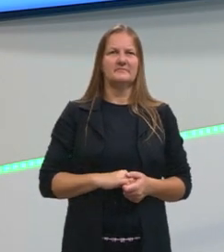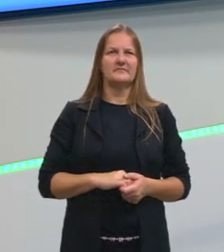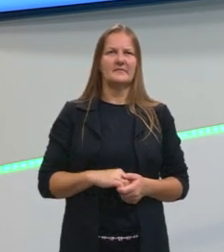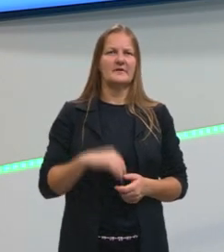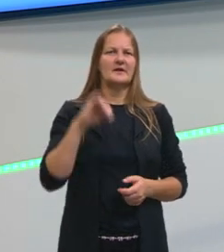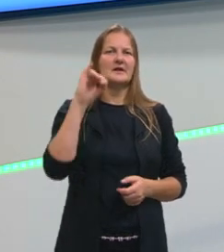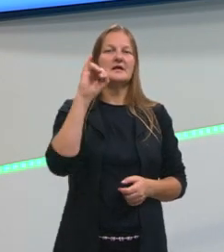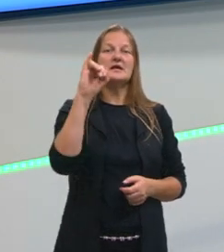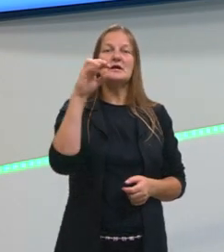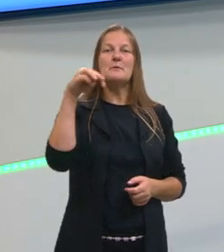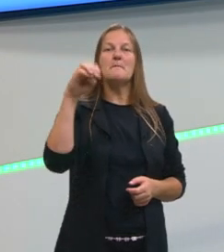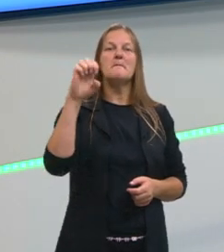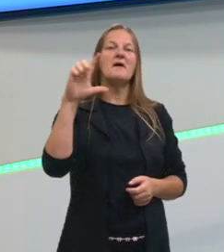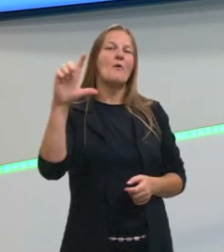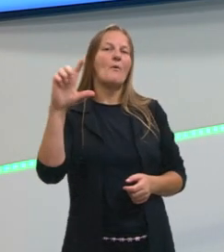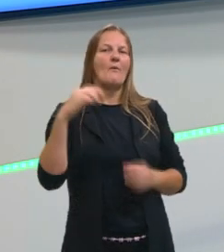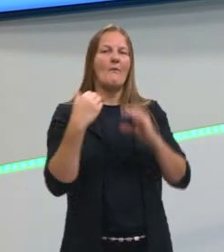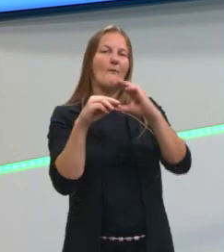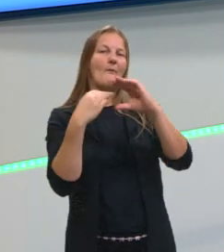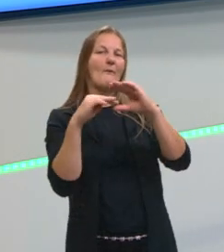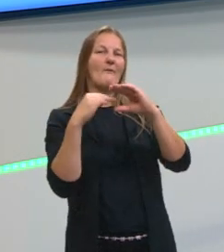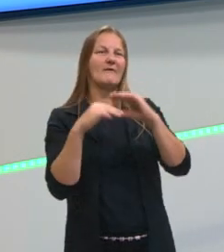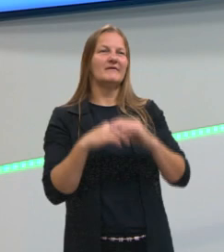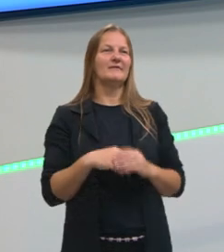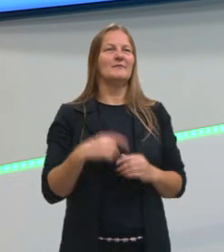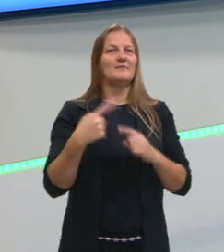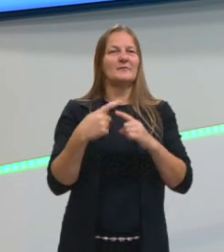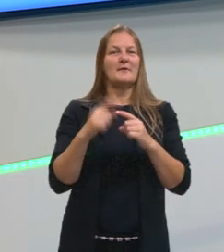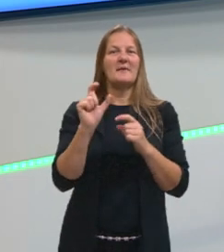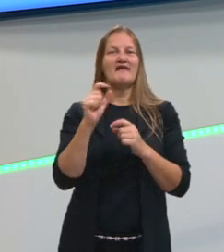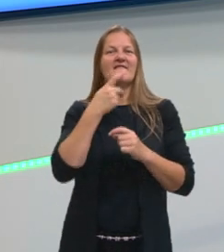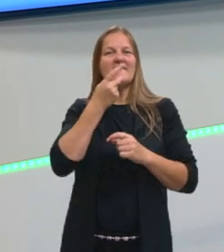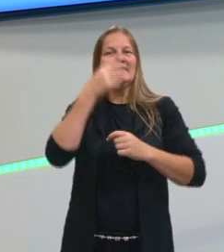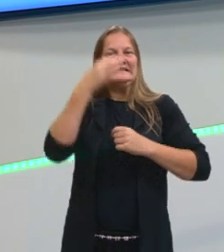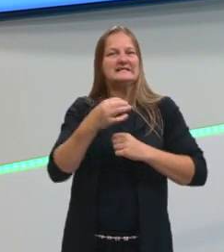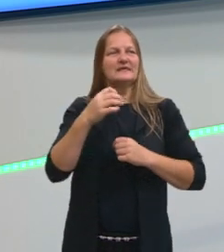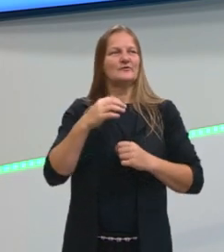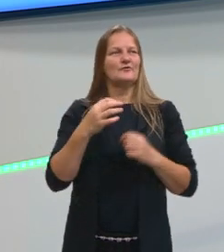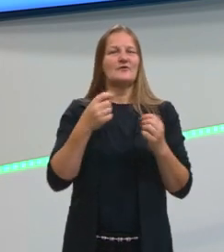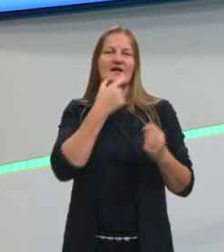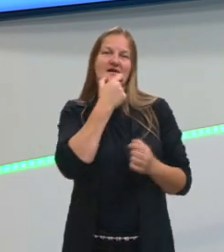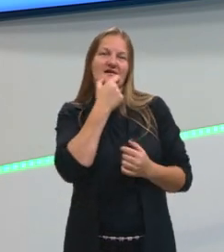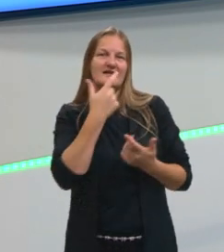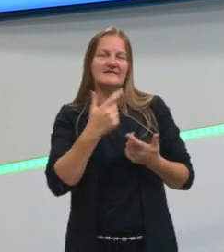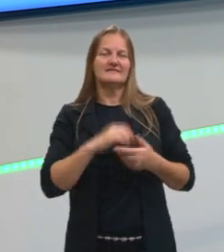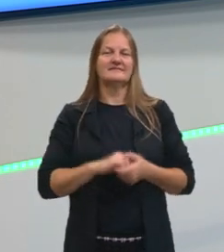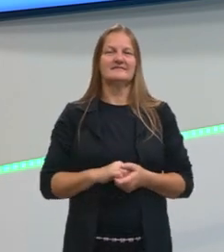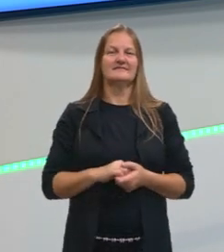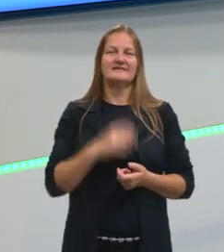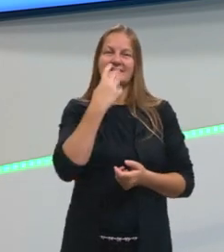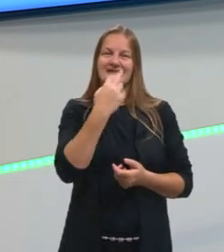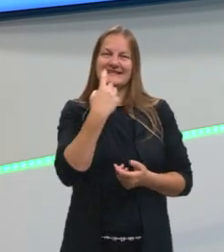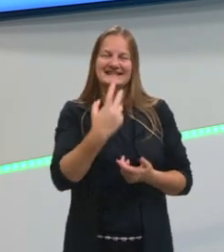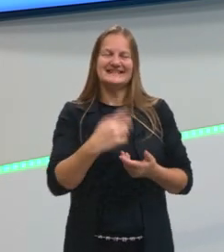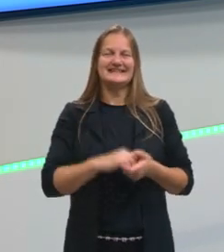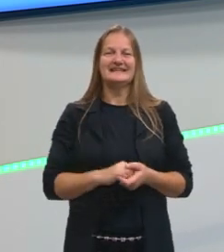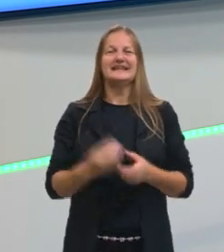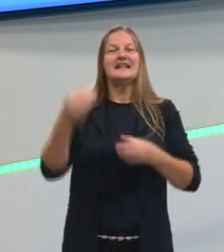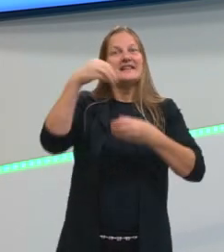meu é a pronúncia correta de se estrangeirismo que já está há algum tempo dentro da